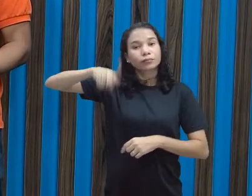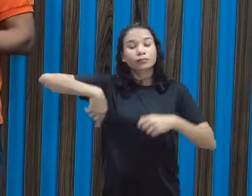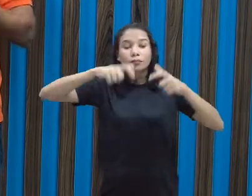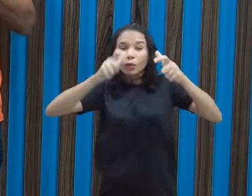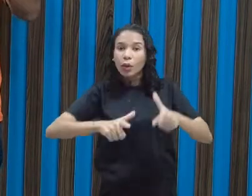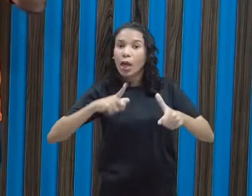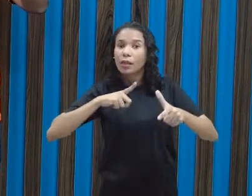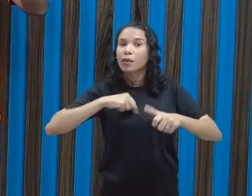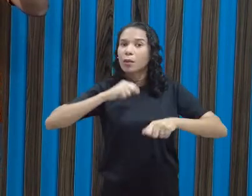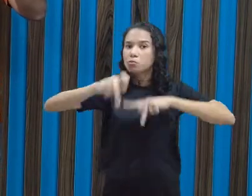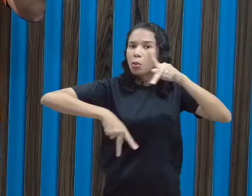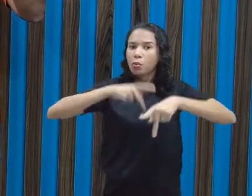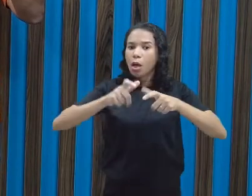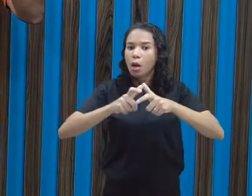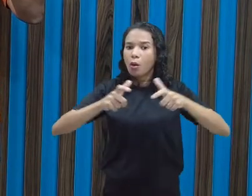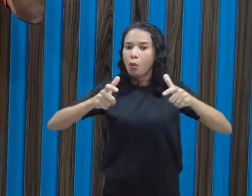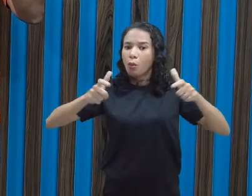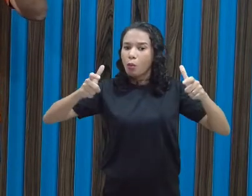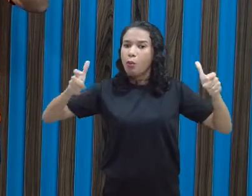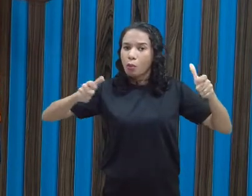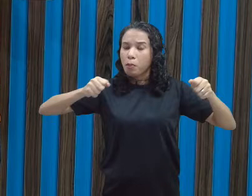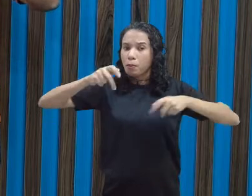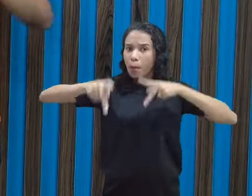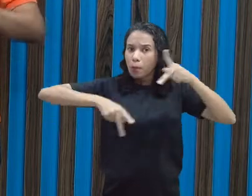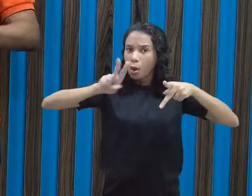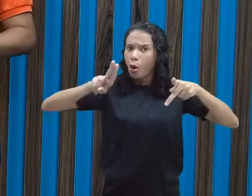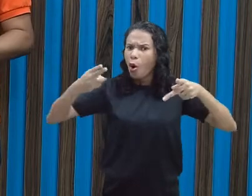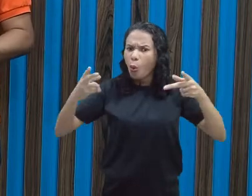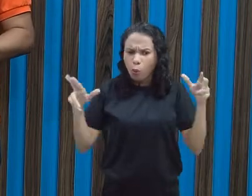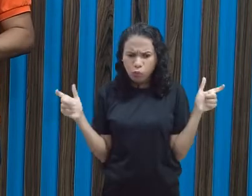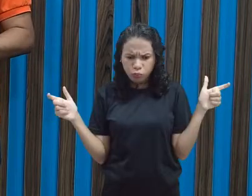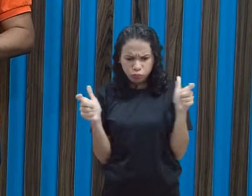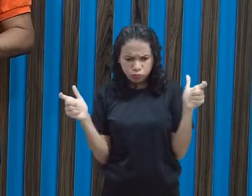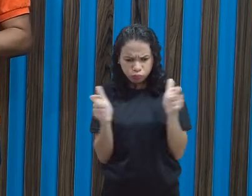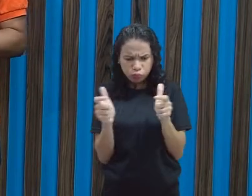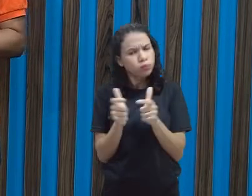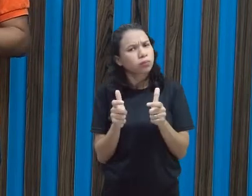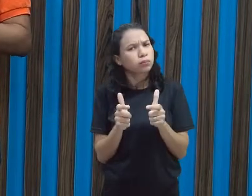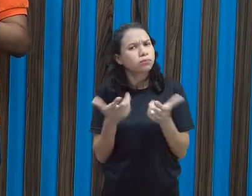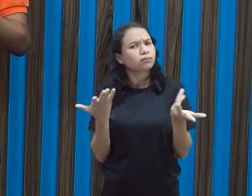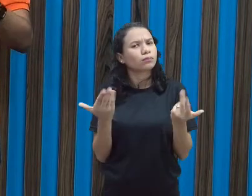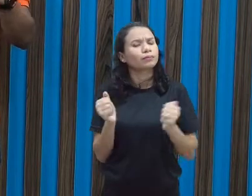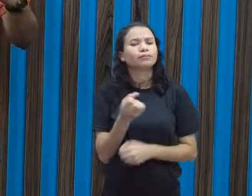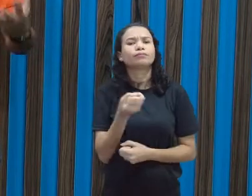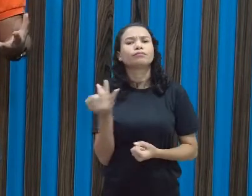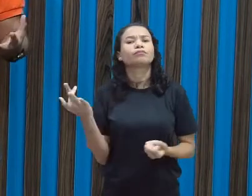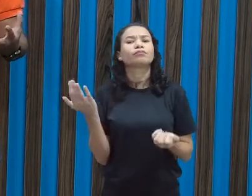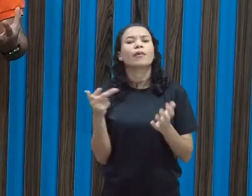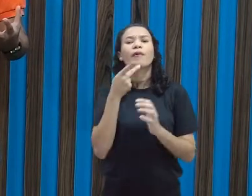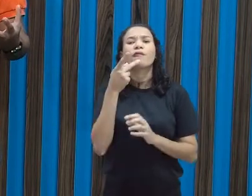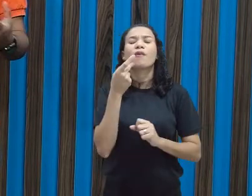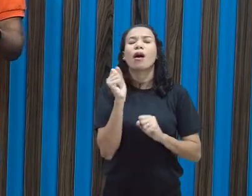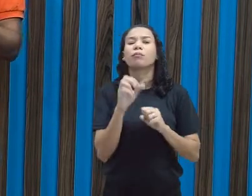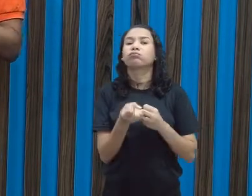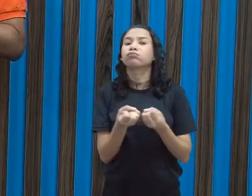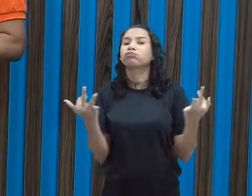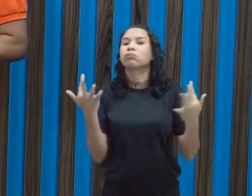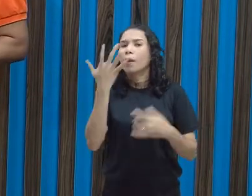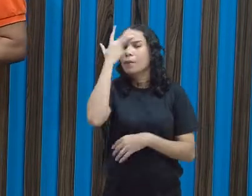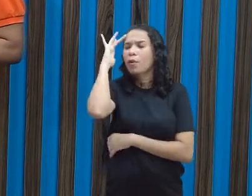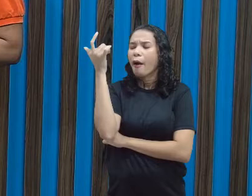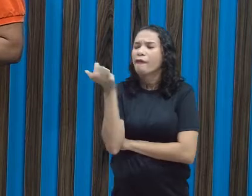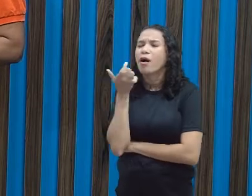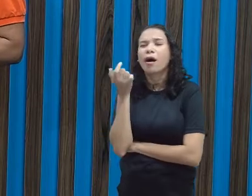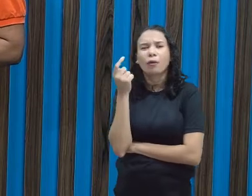está crescendo em sua maioria ou que está diminuindo em sua maioria, de quantidade. O que é que vocês me